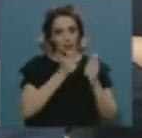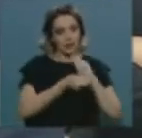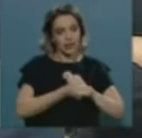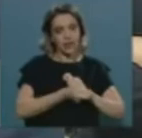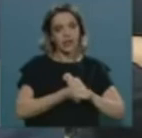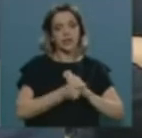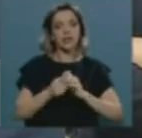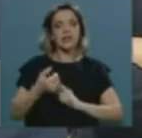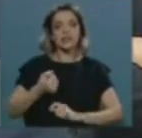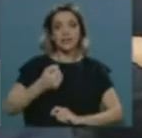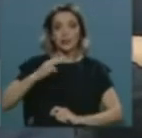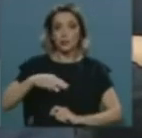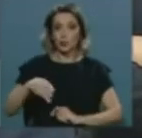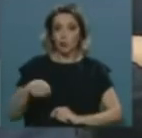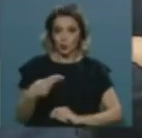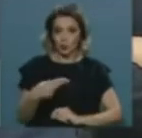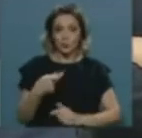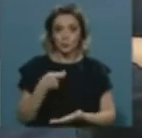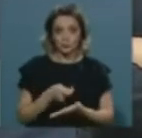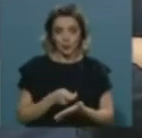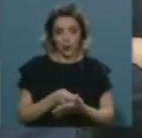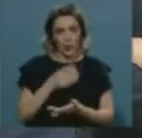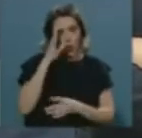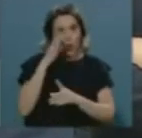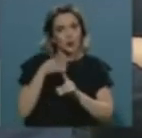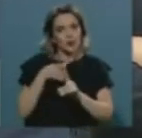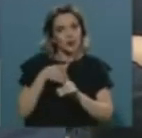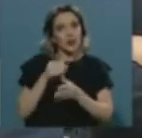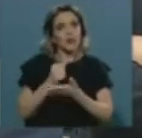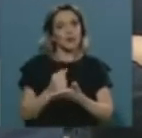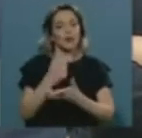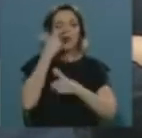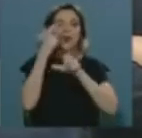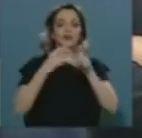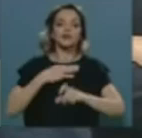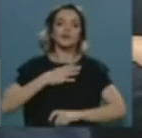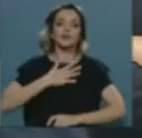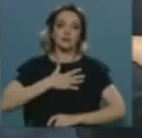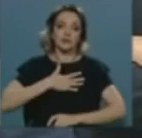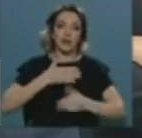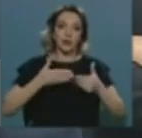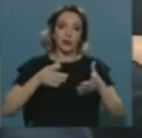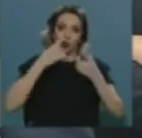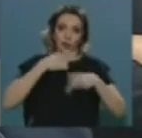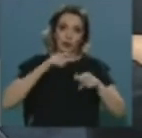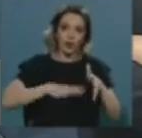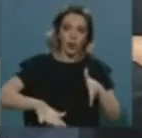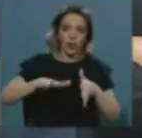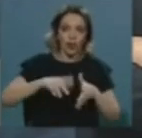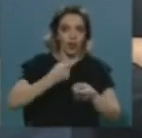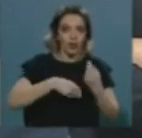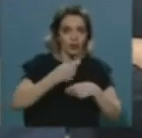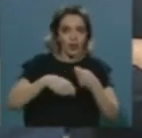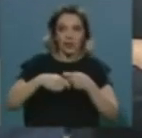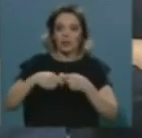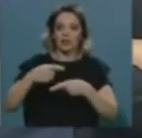de 5 milhões de euros que visa precisamente apoiar os empresários na reabertura dos espaços comerciais, do